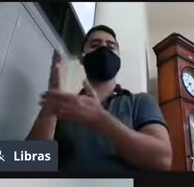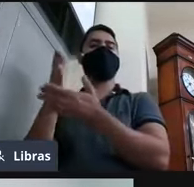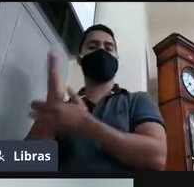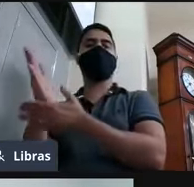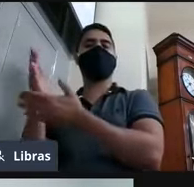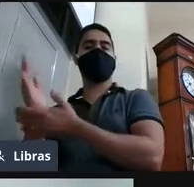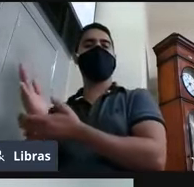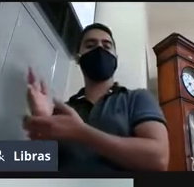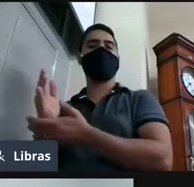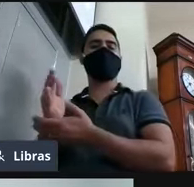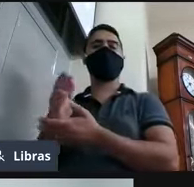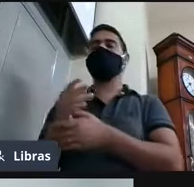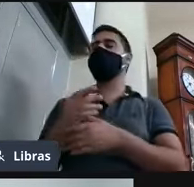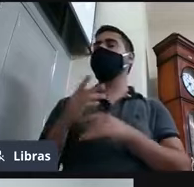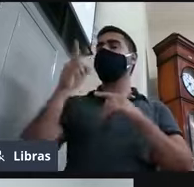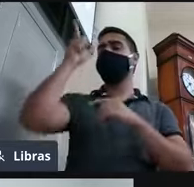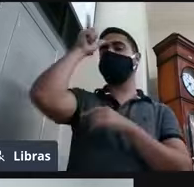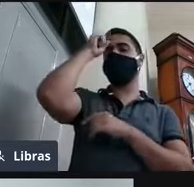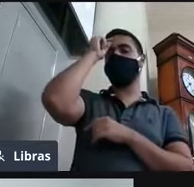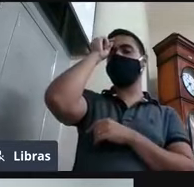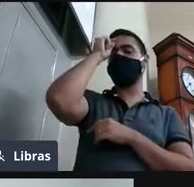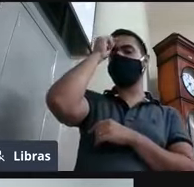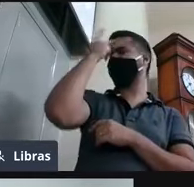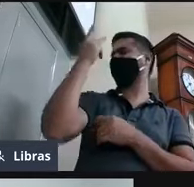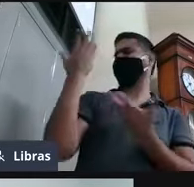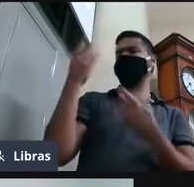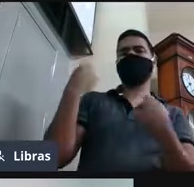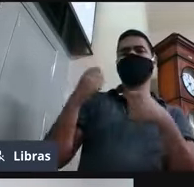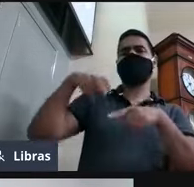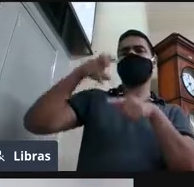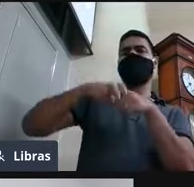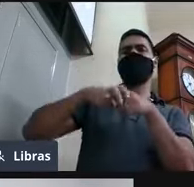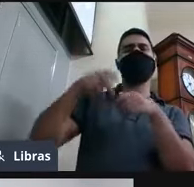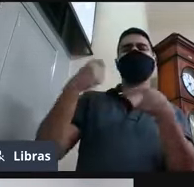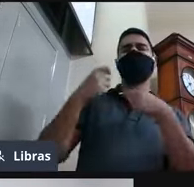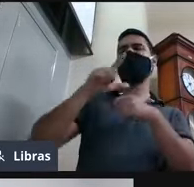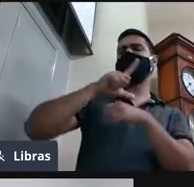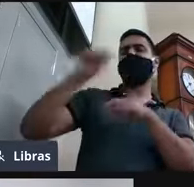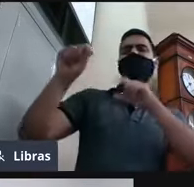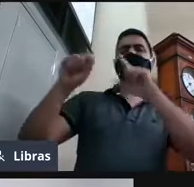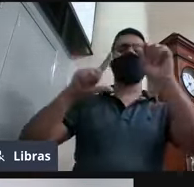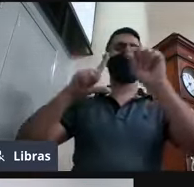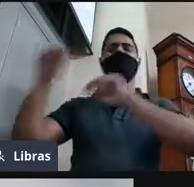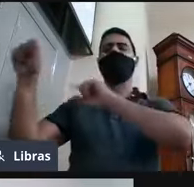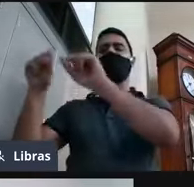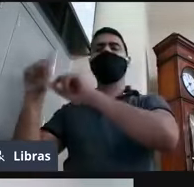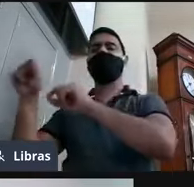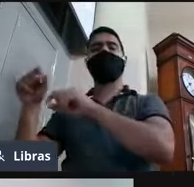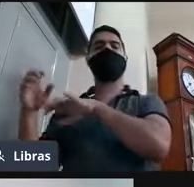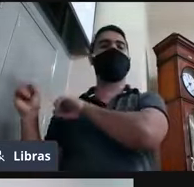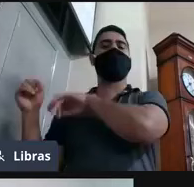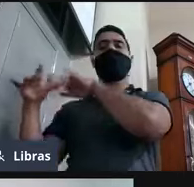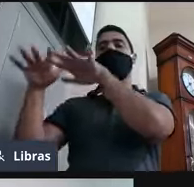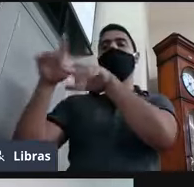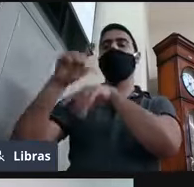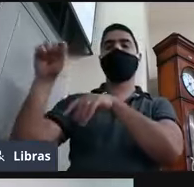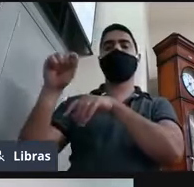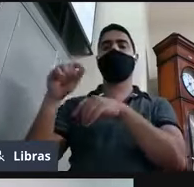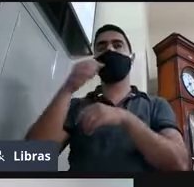recebido o voto de aprovação das contas, todos saíram, presidente, e não continuaram aqui na casa. Isso é